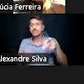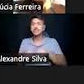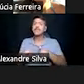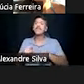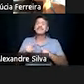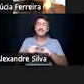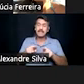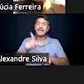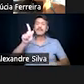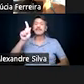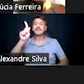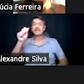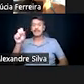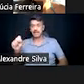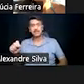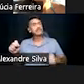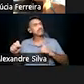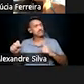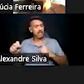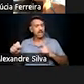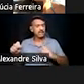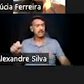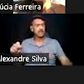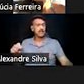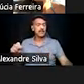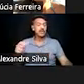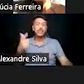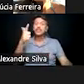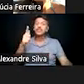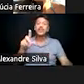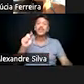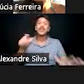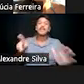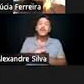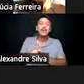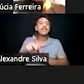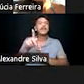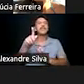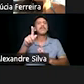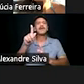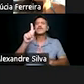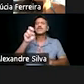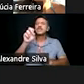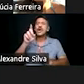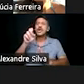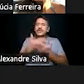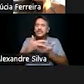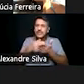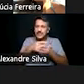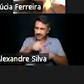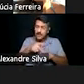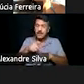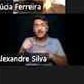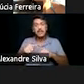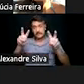dos fósseis que não é só dessa poética de contar a história geológica da vida. Tanto que a disciplina